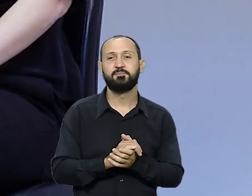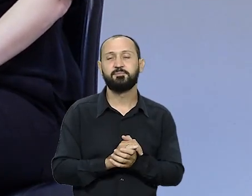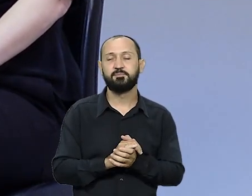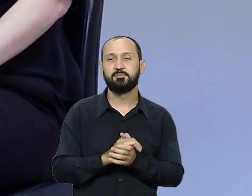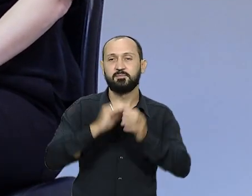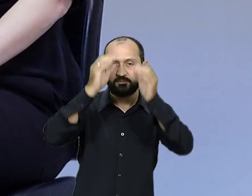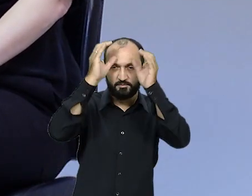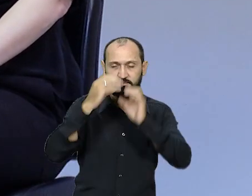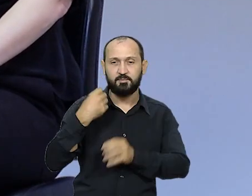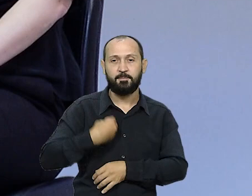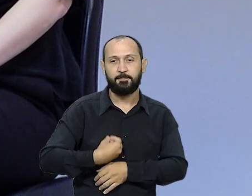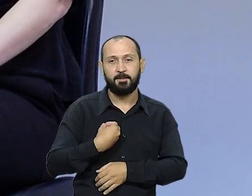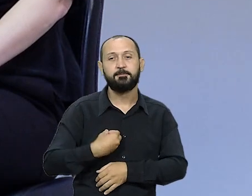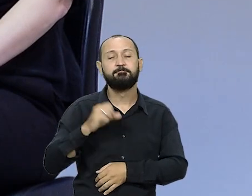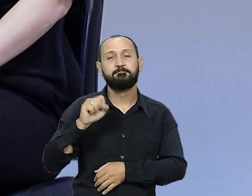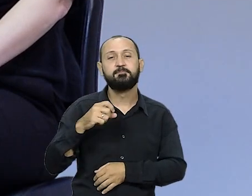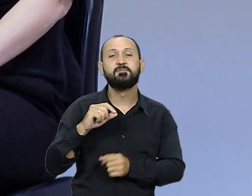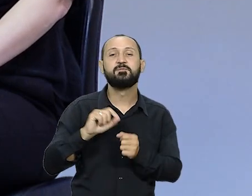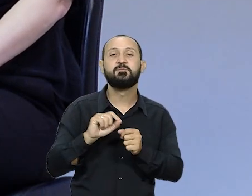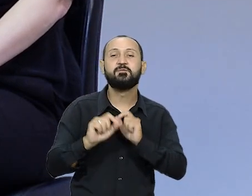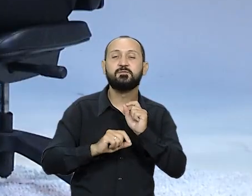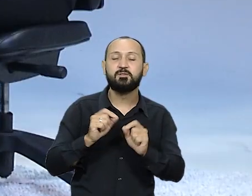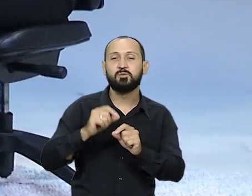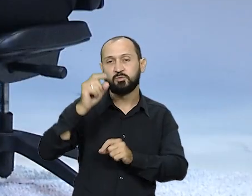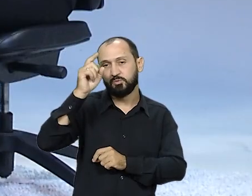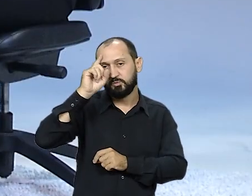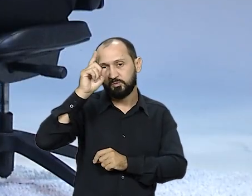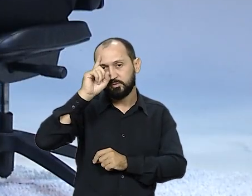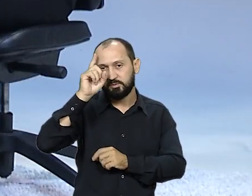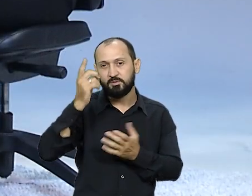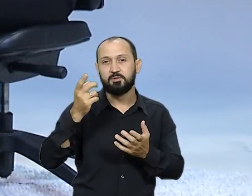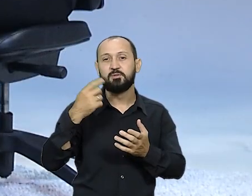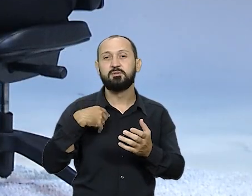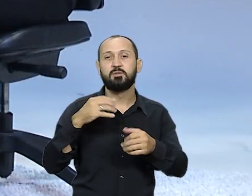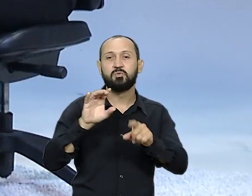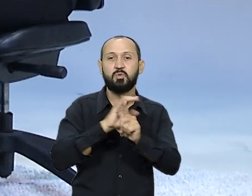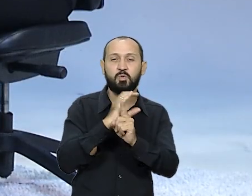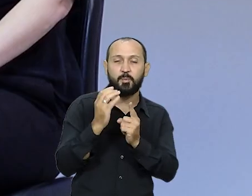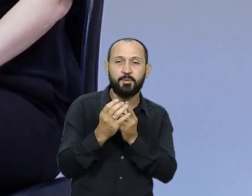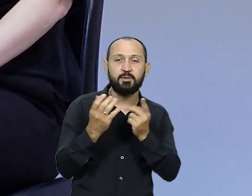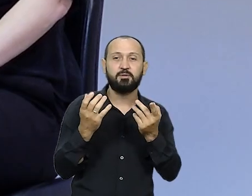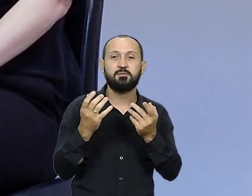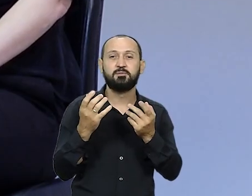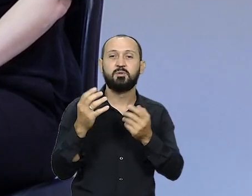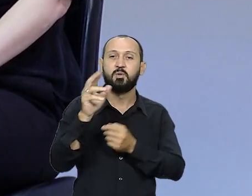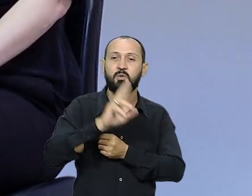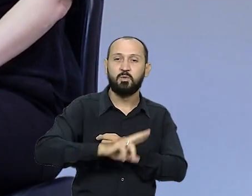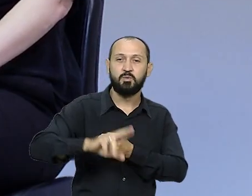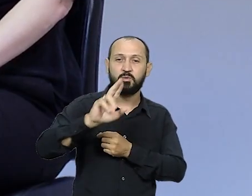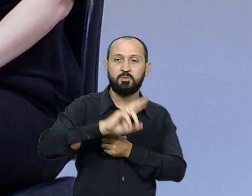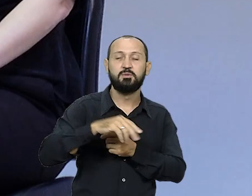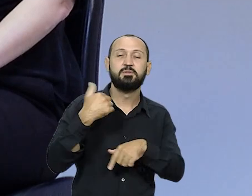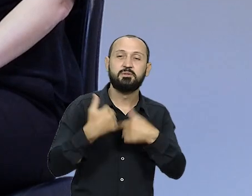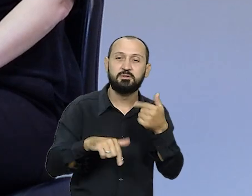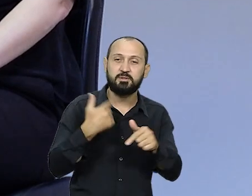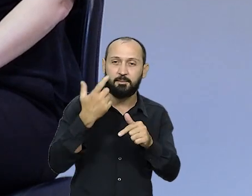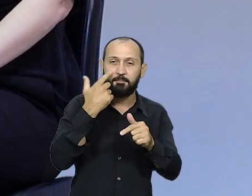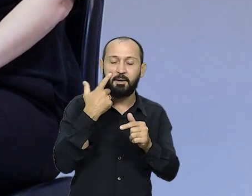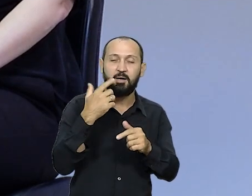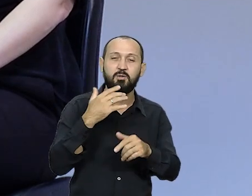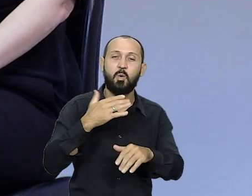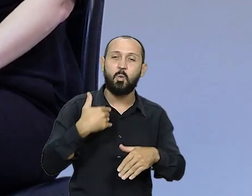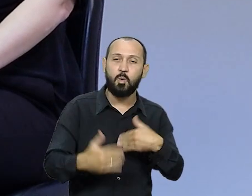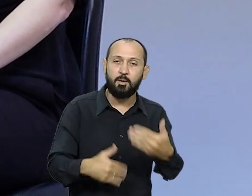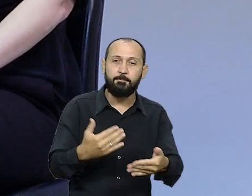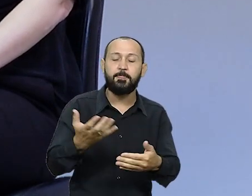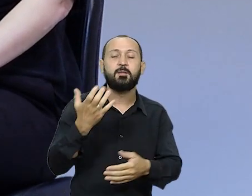disposição. A cidadania se faz assim, se faz no dia a dia, na comunidade, através